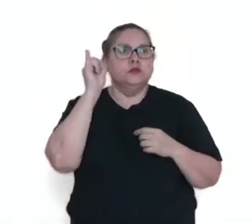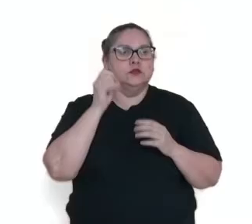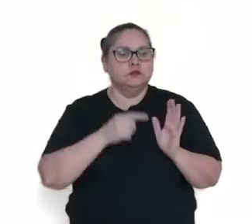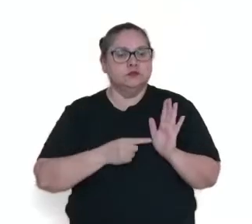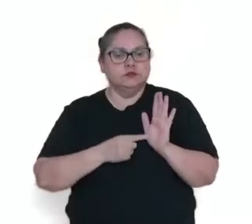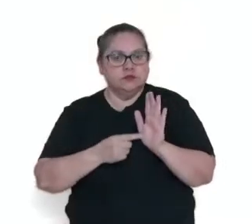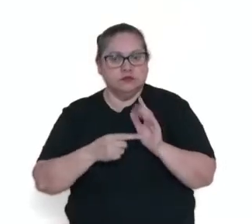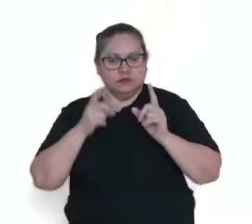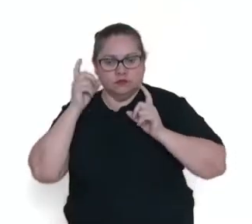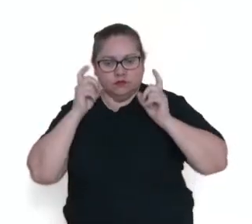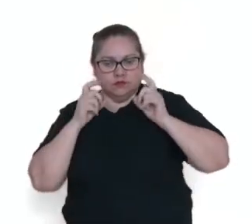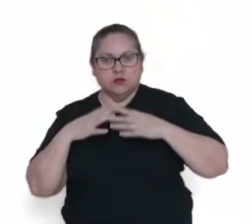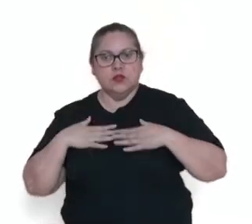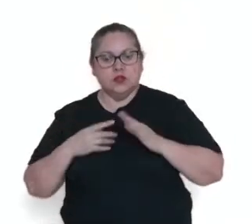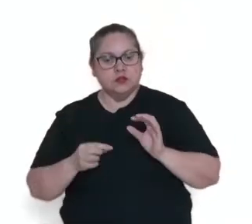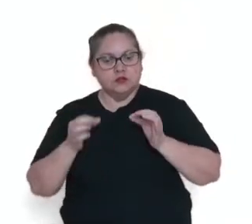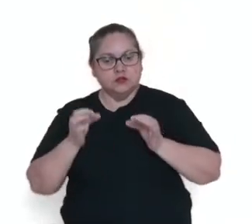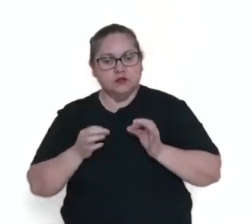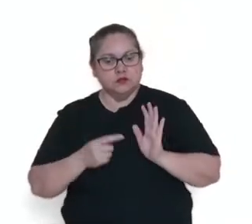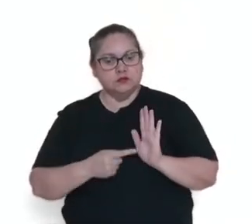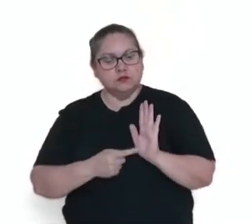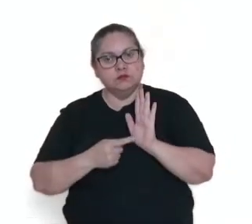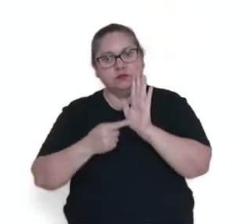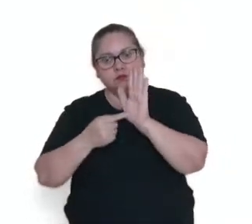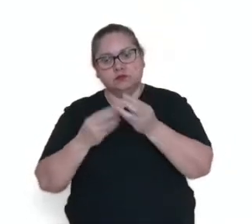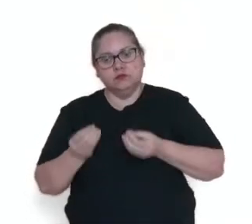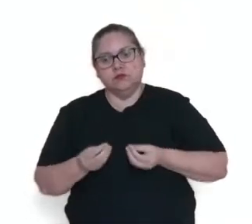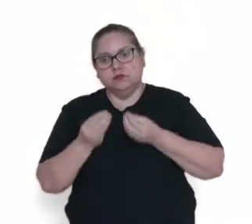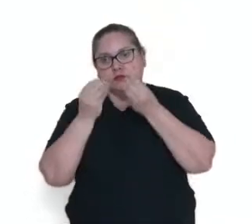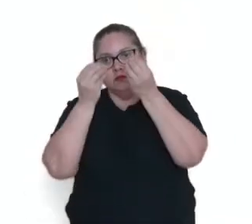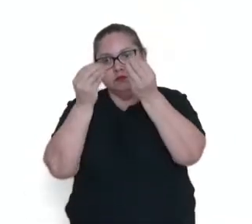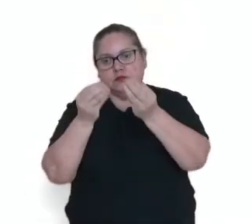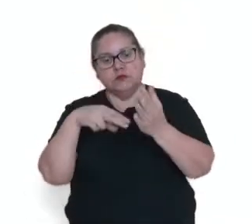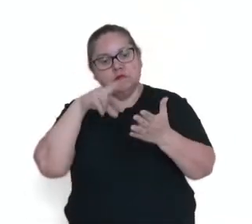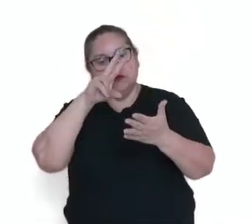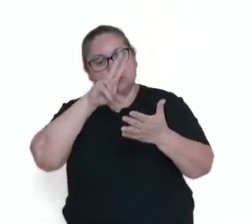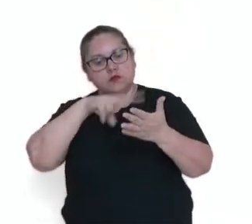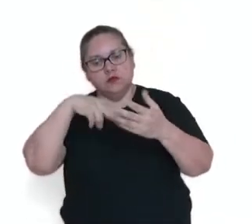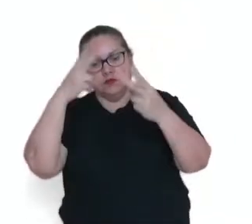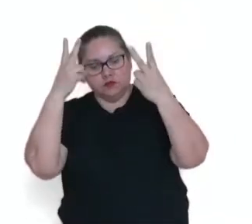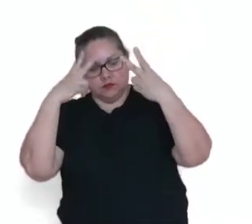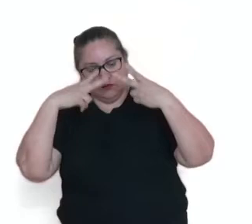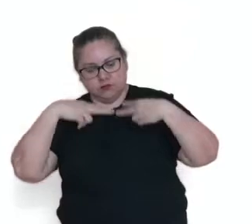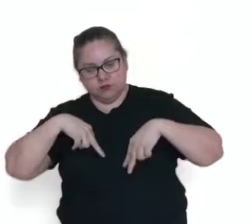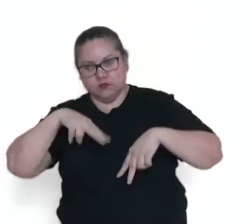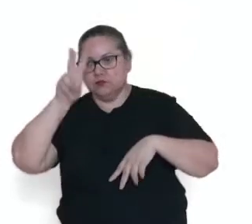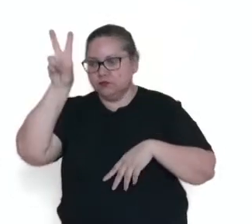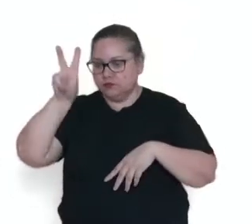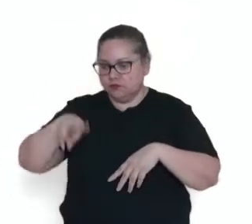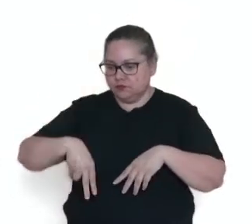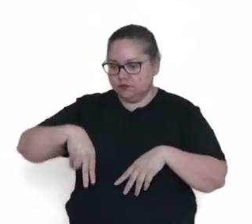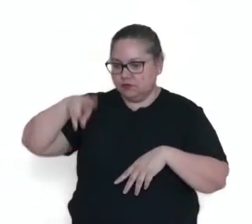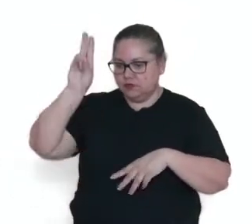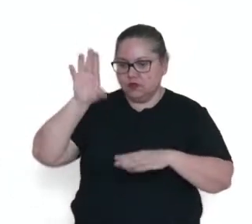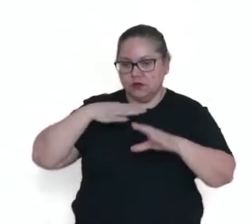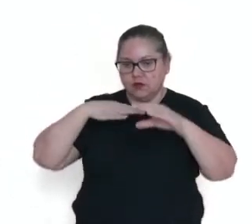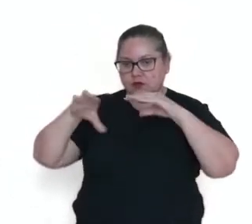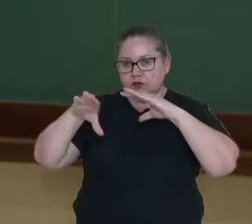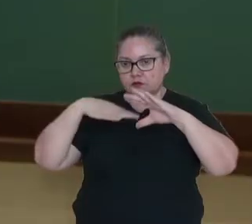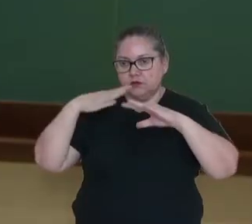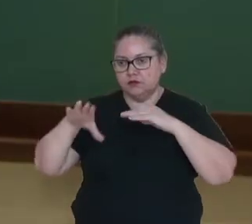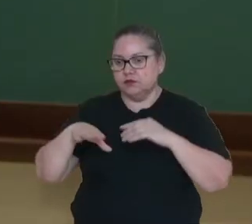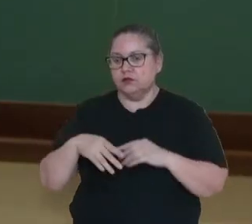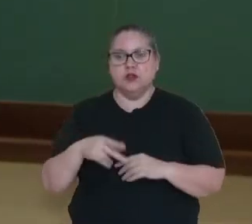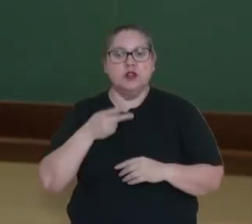expressão corporal está justamente em oferecer uma leitura para as mensagens que a comunicação